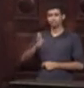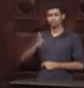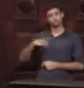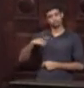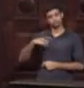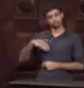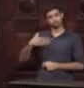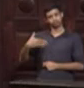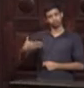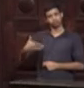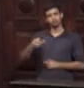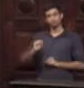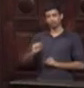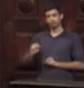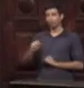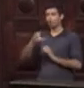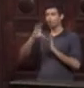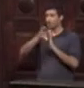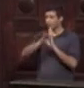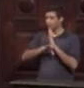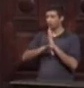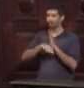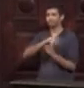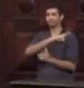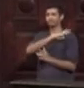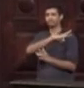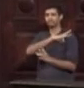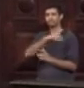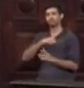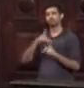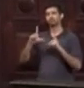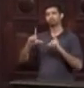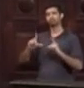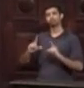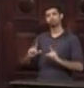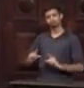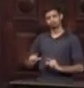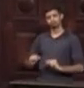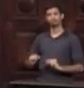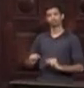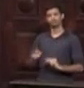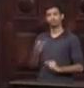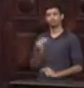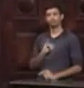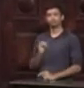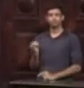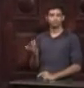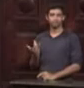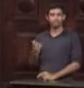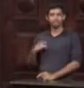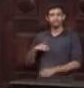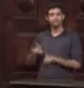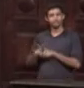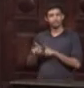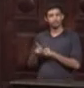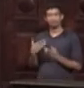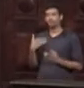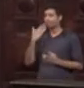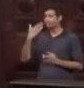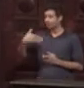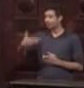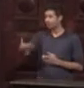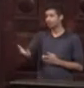será uma tendência nos currículos de ensino médio haver uma profunda redução no conteúdo dessa formação. Haverá uma tendência a fazer uma